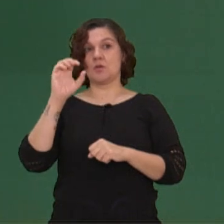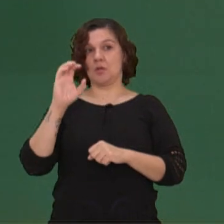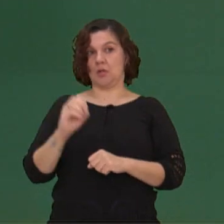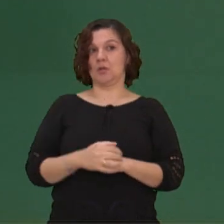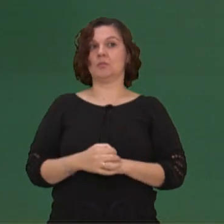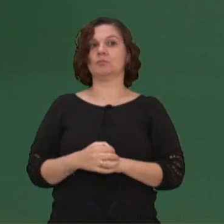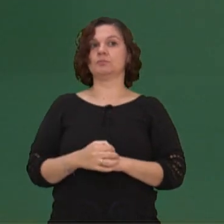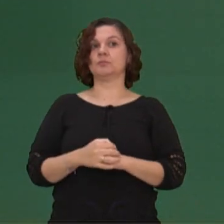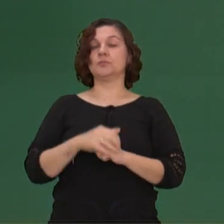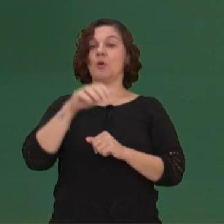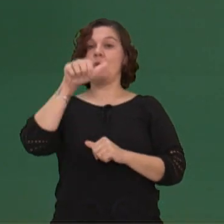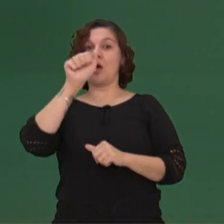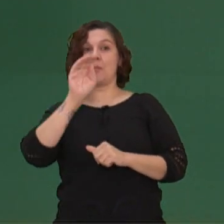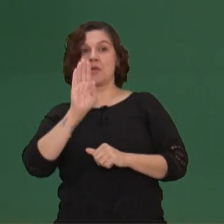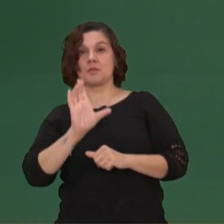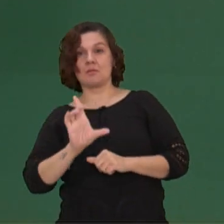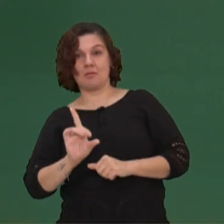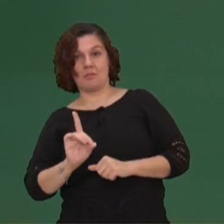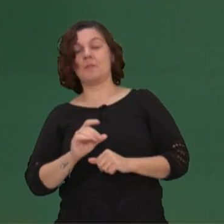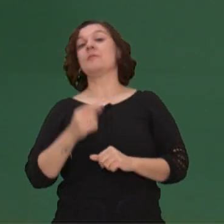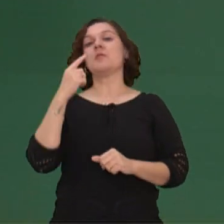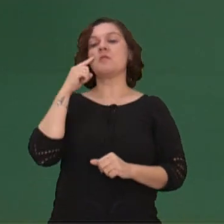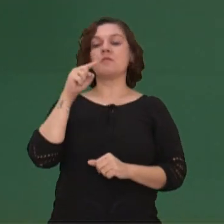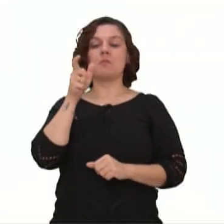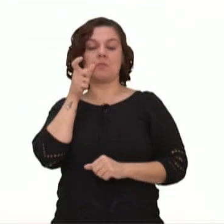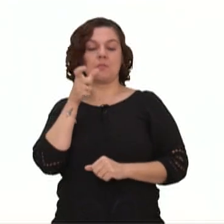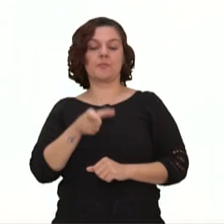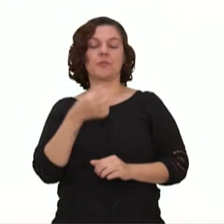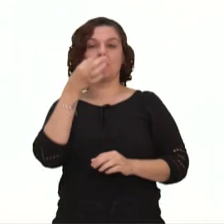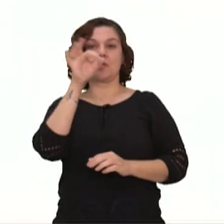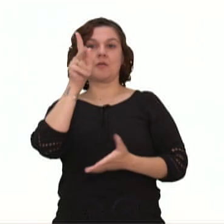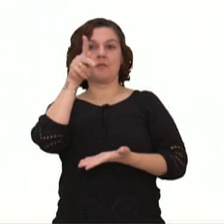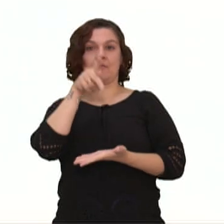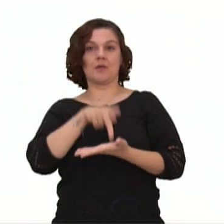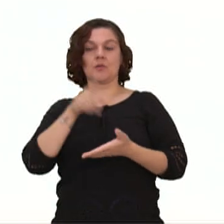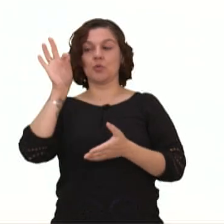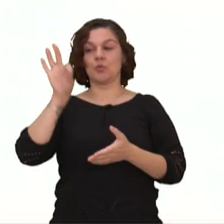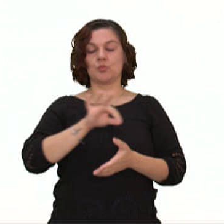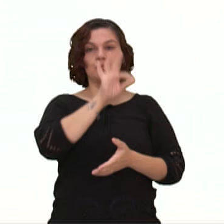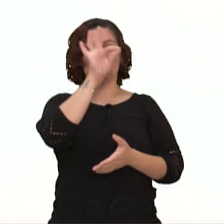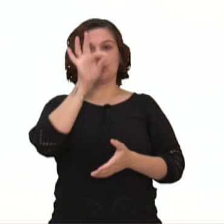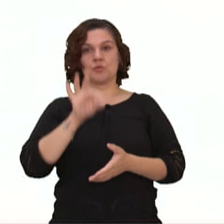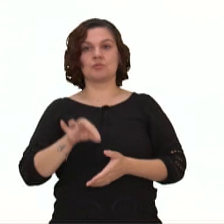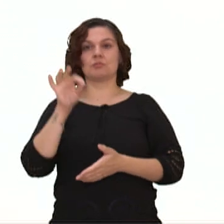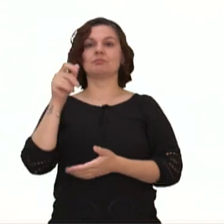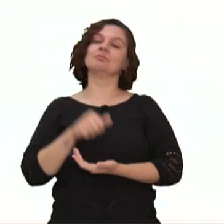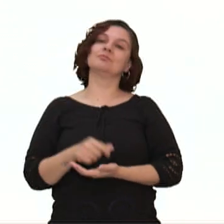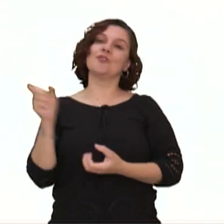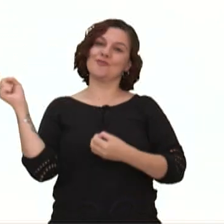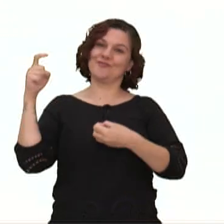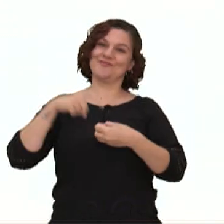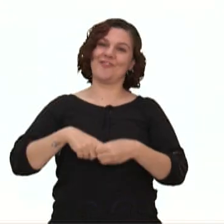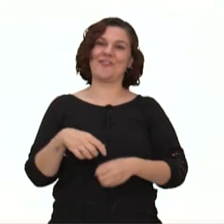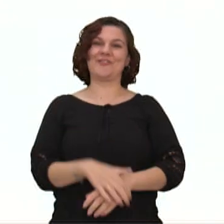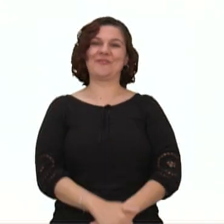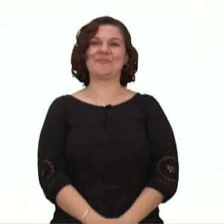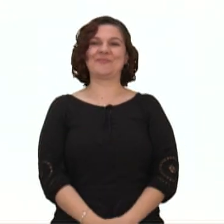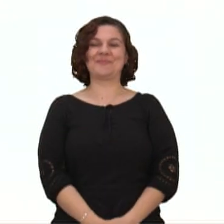verdadeiras. Leia cada uma, veja qual é verdadeira, anota, marque a verdadeira e eu já retorno.